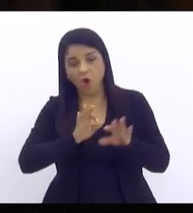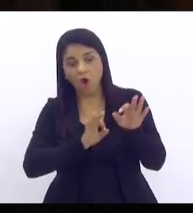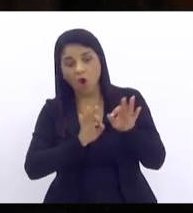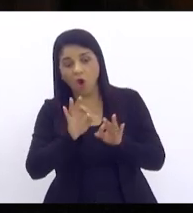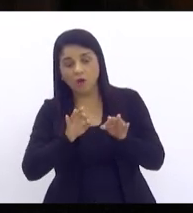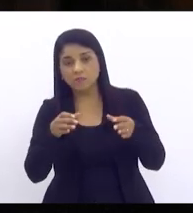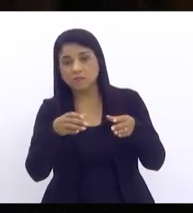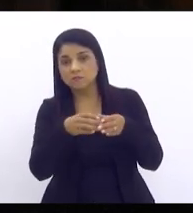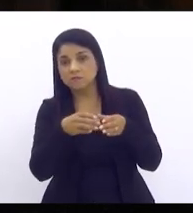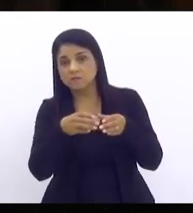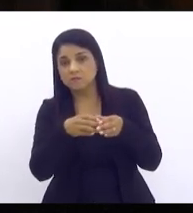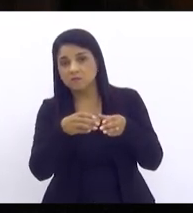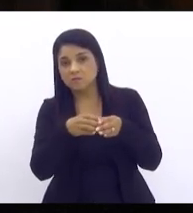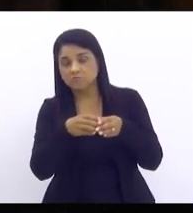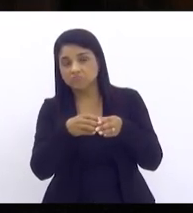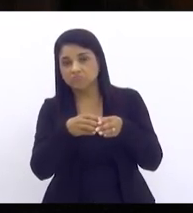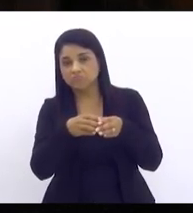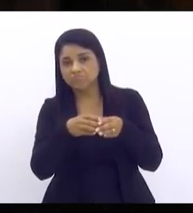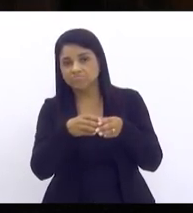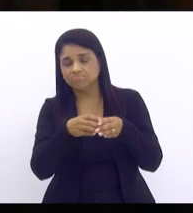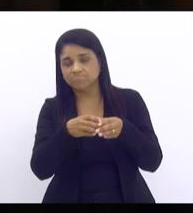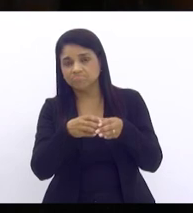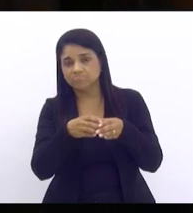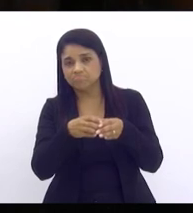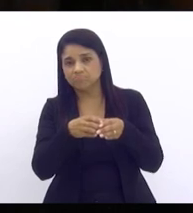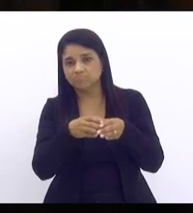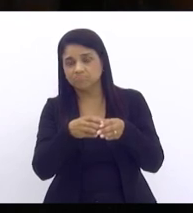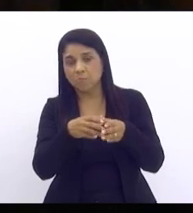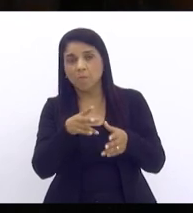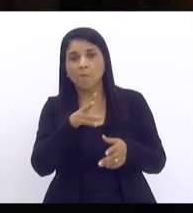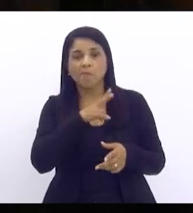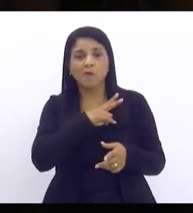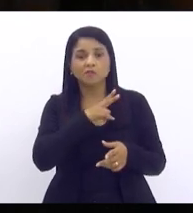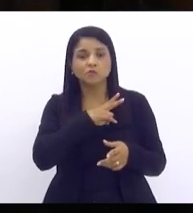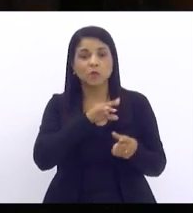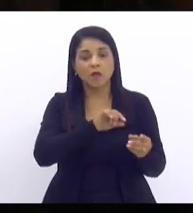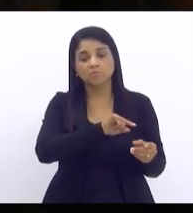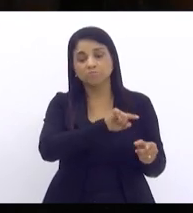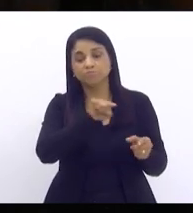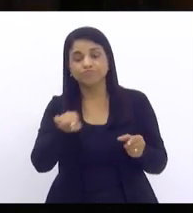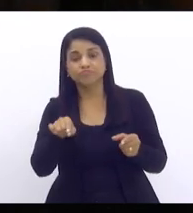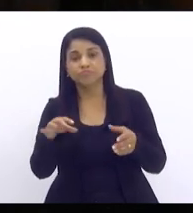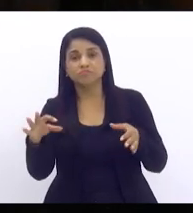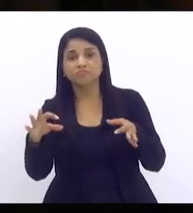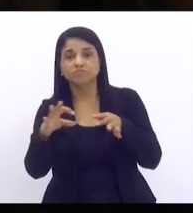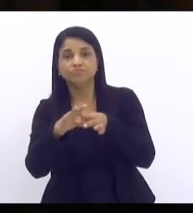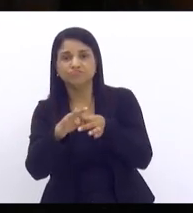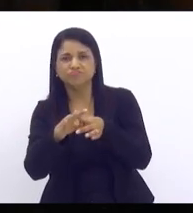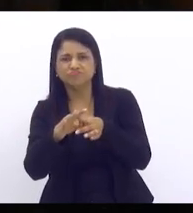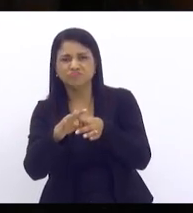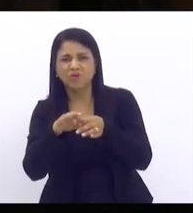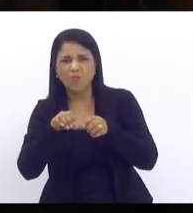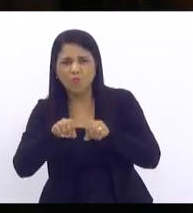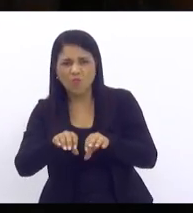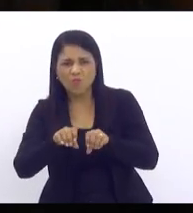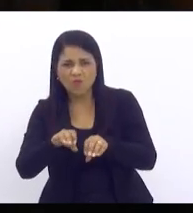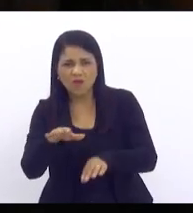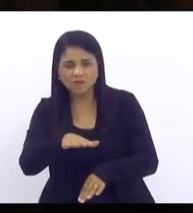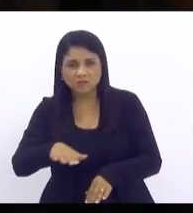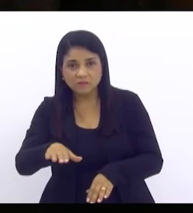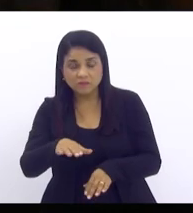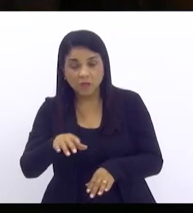organizações não governamentais para a área da educação. Se o nosso combate